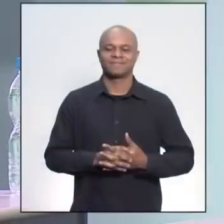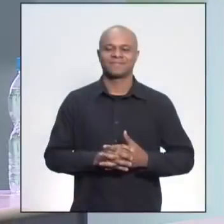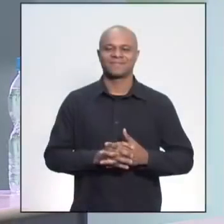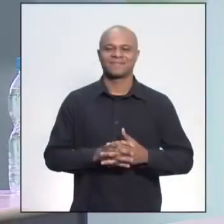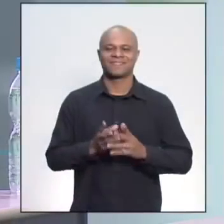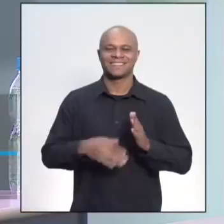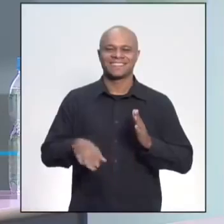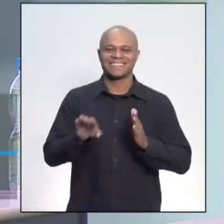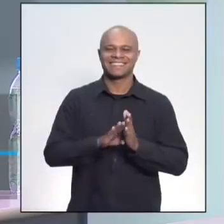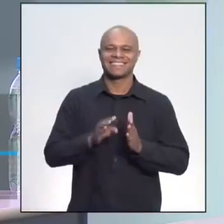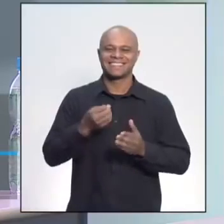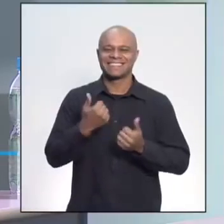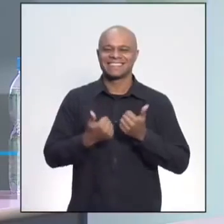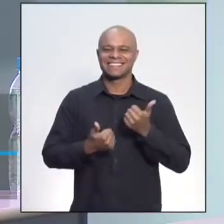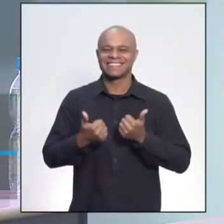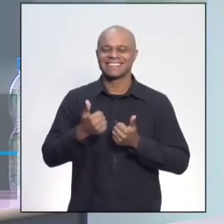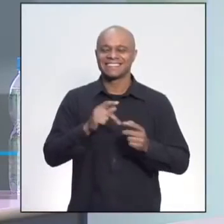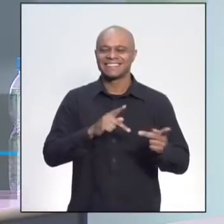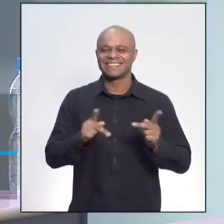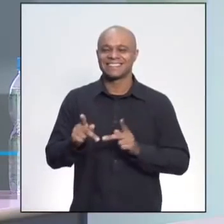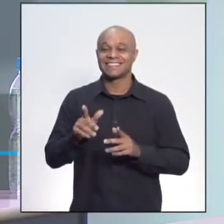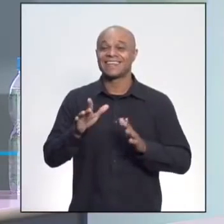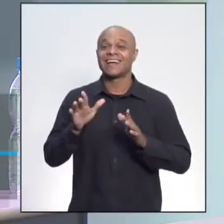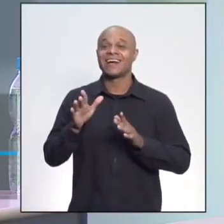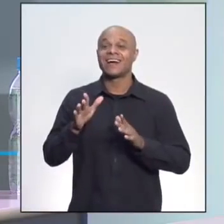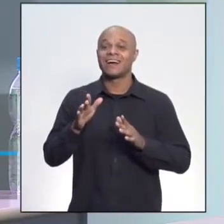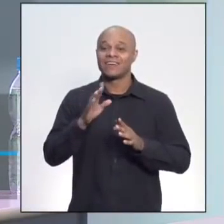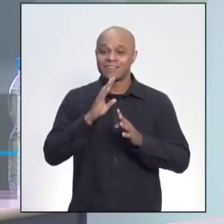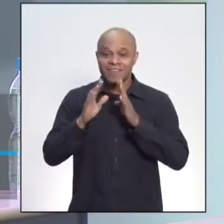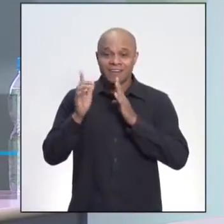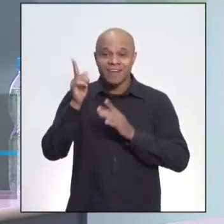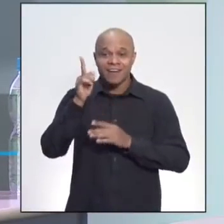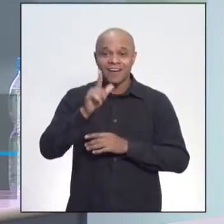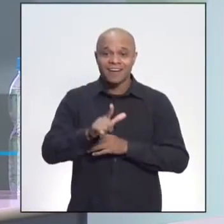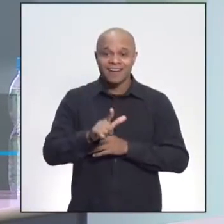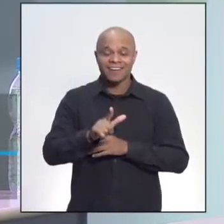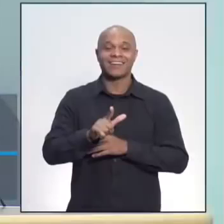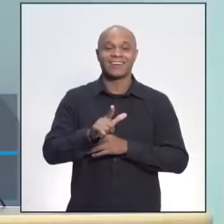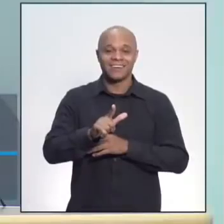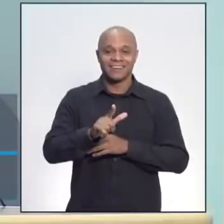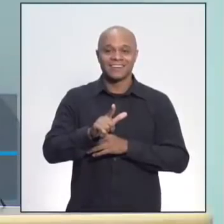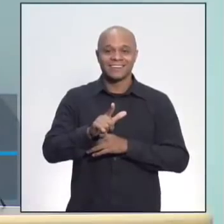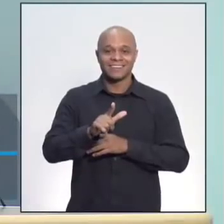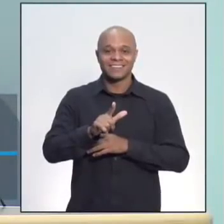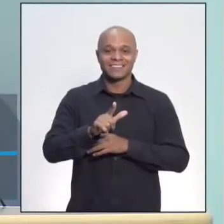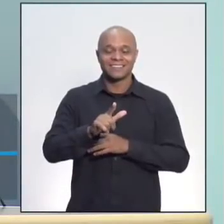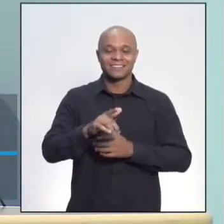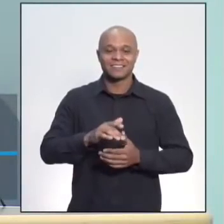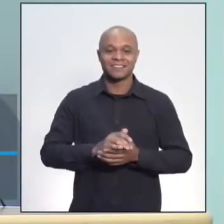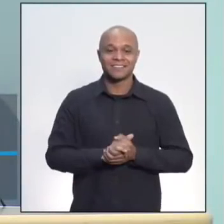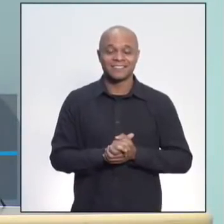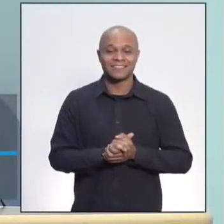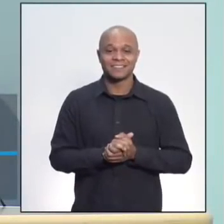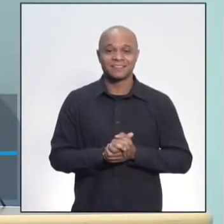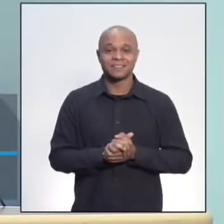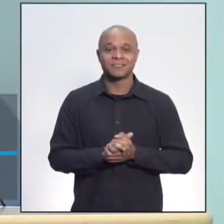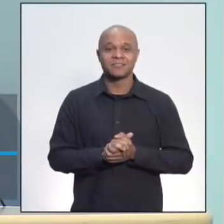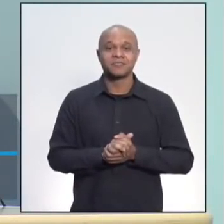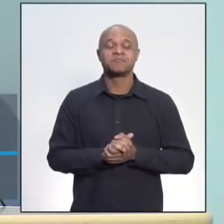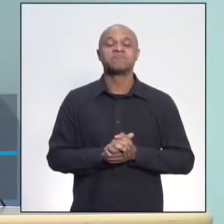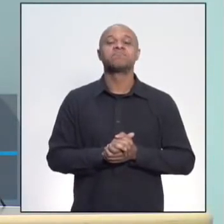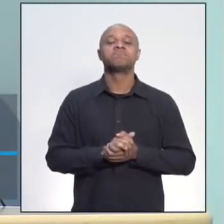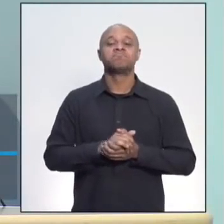Bom, voltamos. E aí, professora Inês, eles conseguiram resolver essa atividade? Como foi? Conta para mim. Então, professora Roberta, o